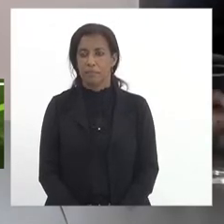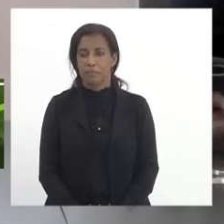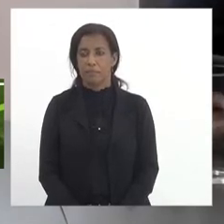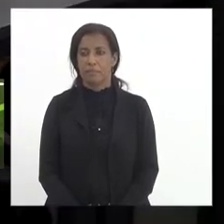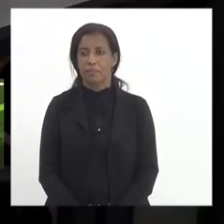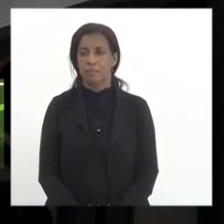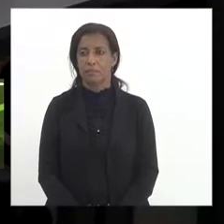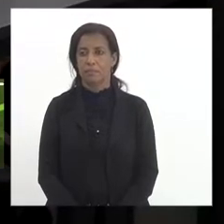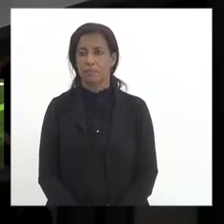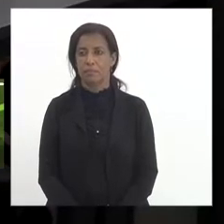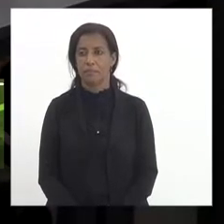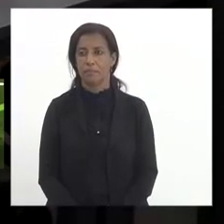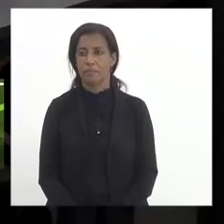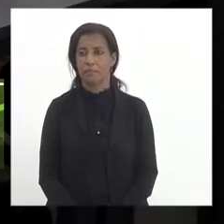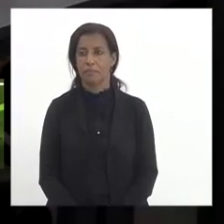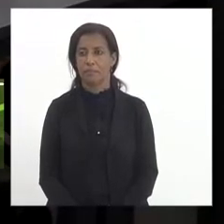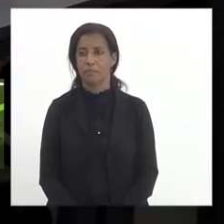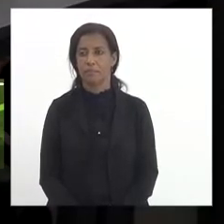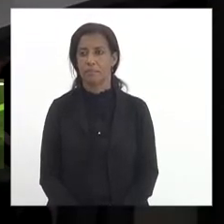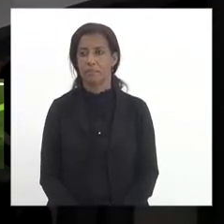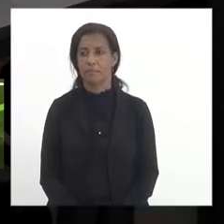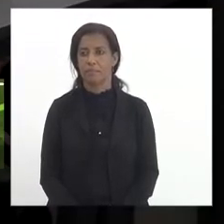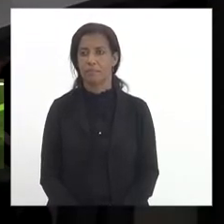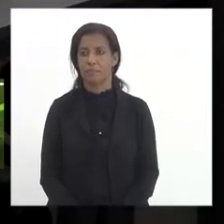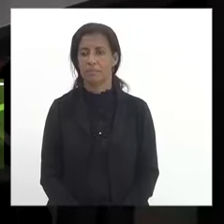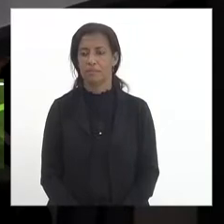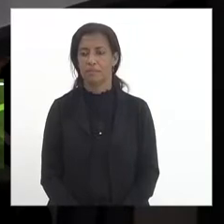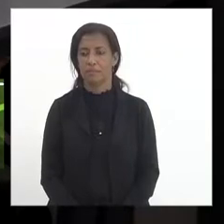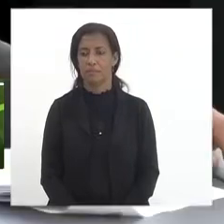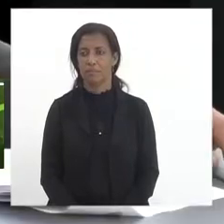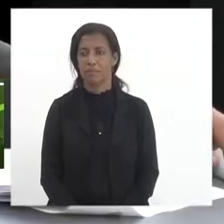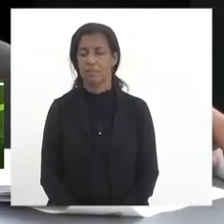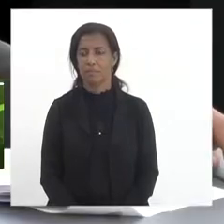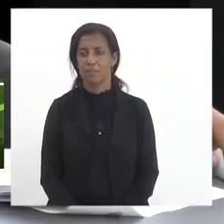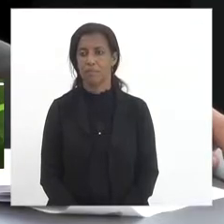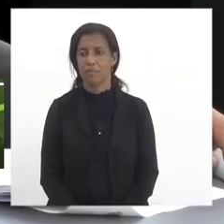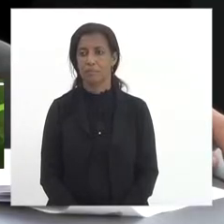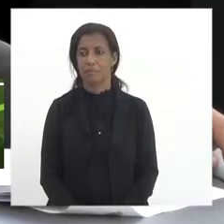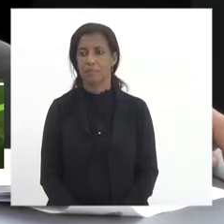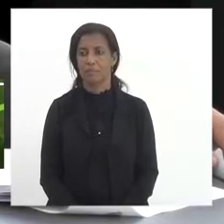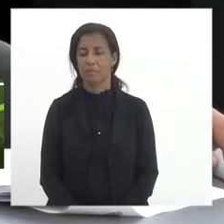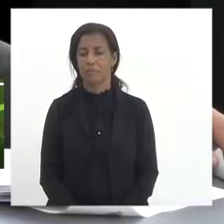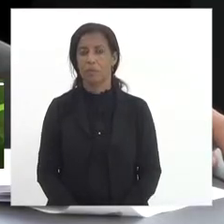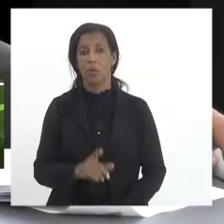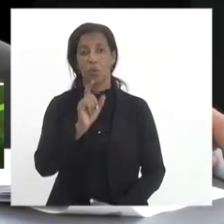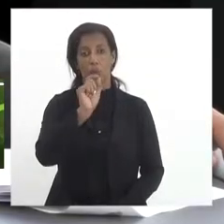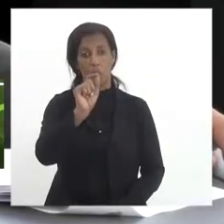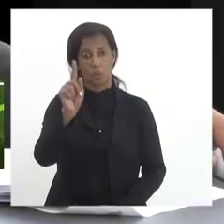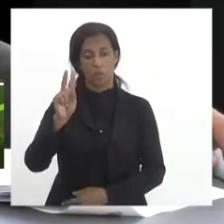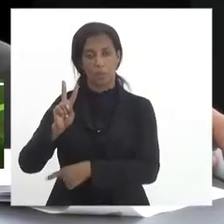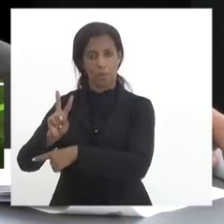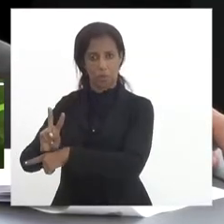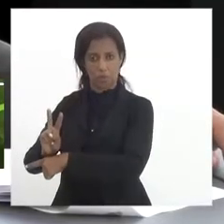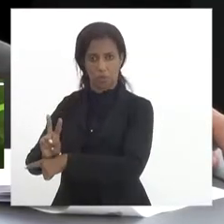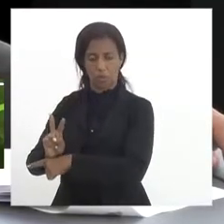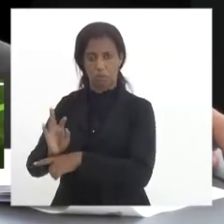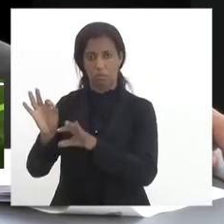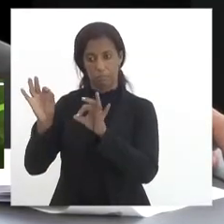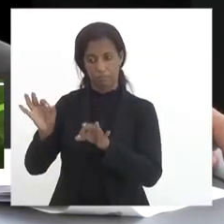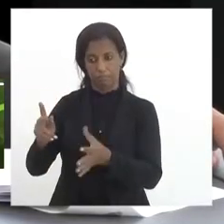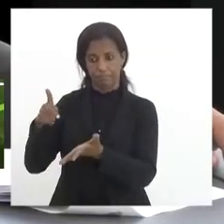Até porque, né, deputado Márcio Pacheco, o que o senhor está defendendo corretamente, o que o senhor está defendendo corretamente